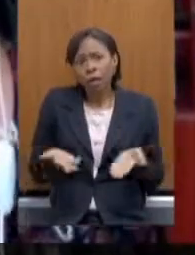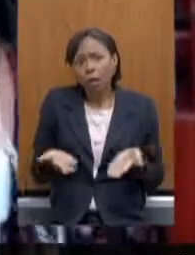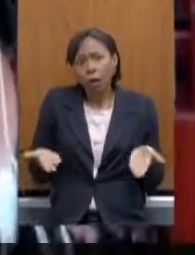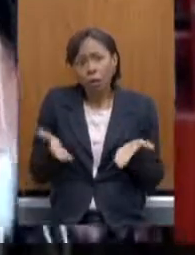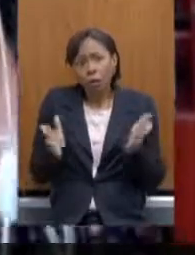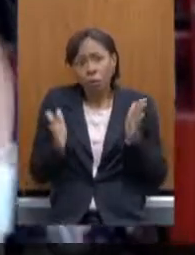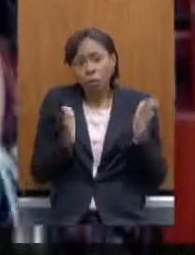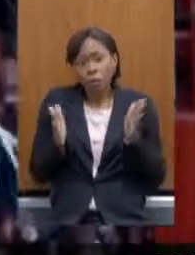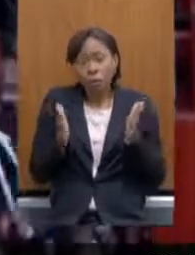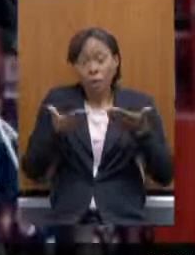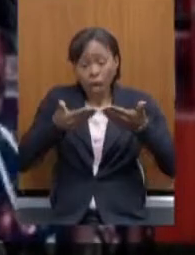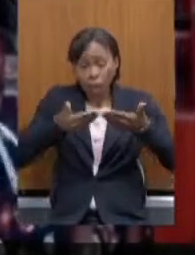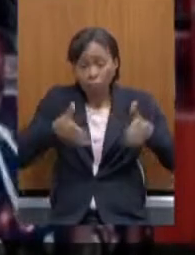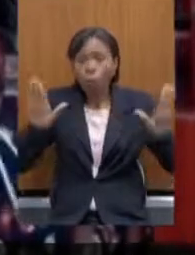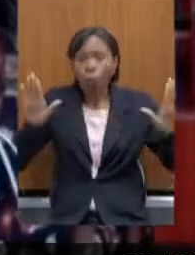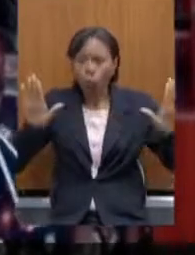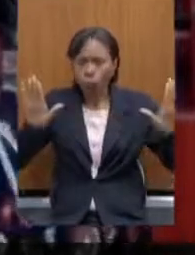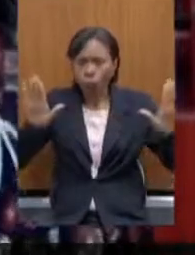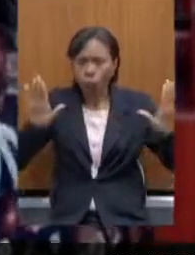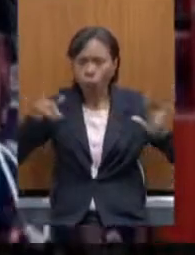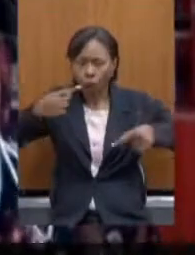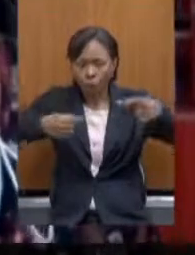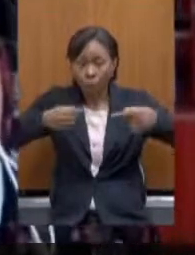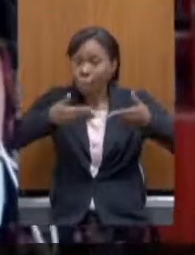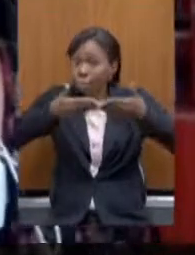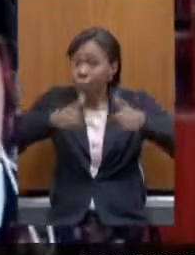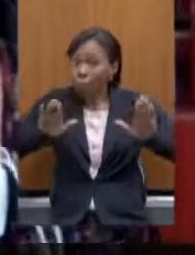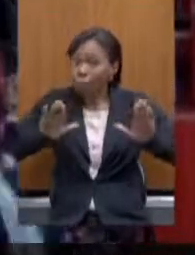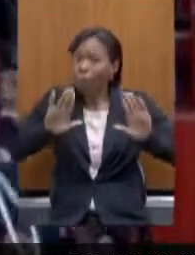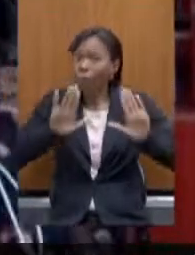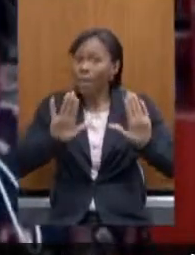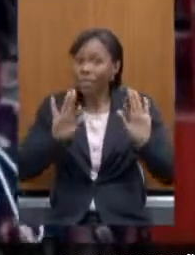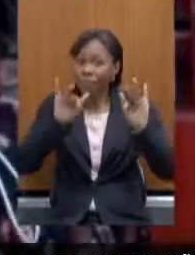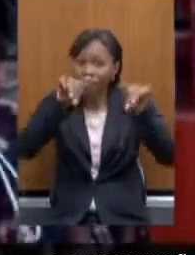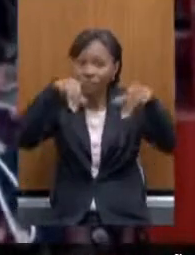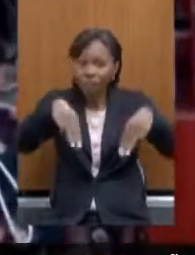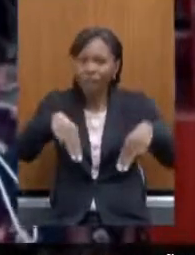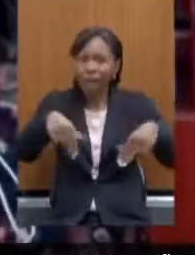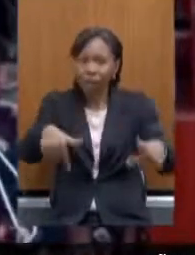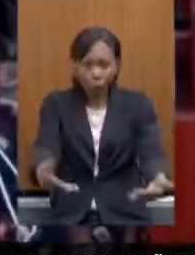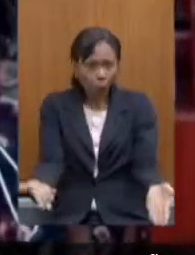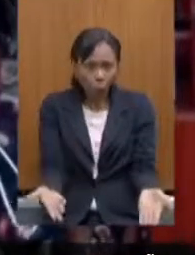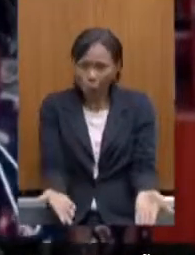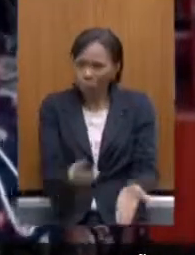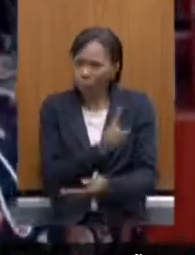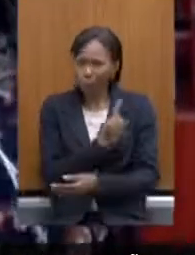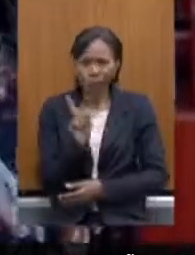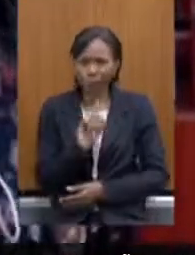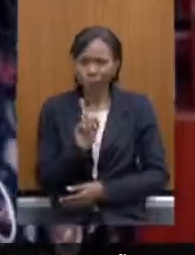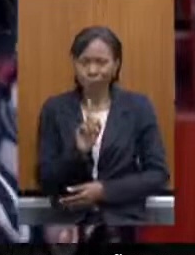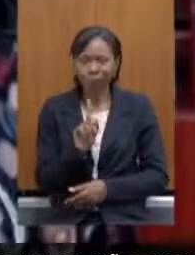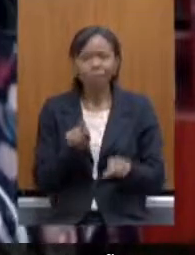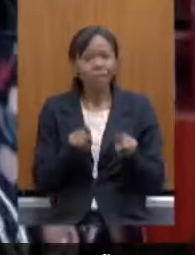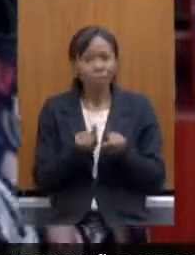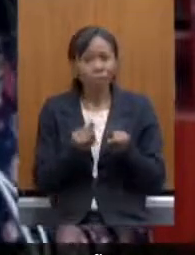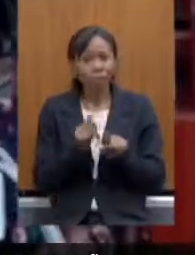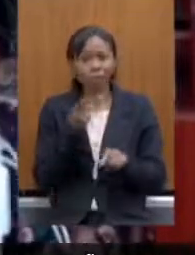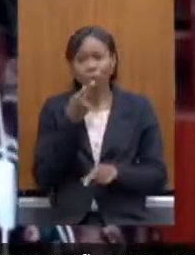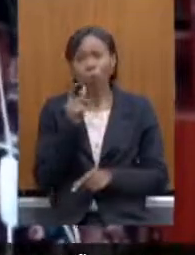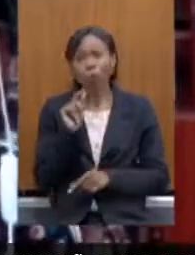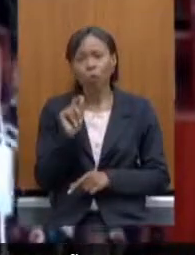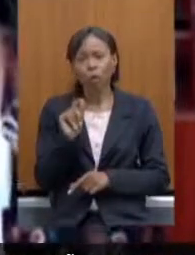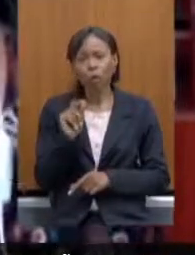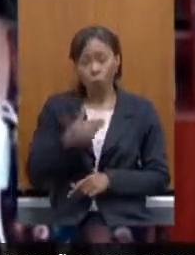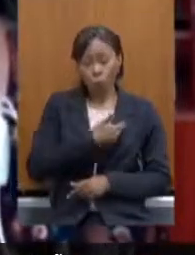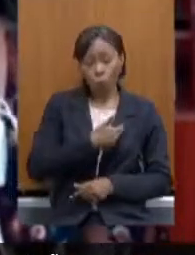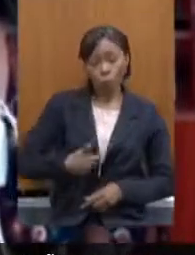momento onde abriu o debate mas nós não podemos encerraram aqui agora e digo também que a participação